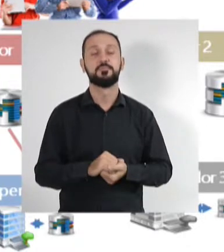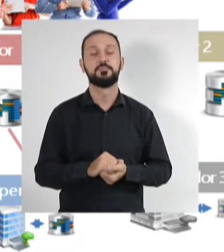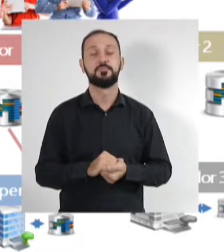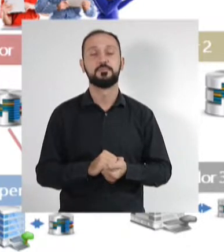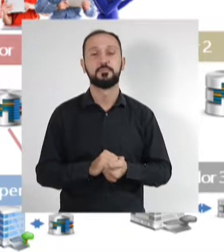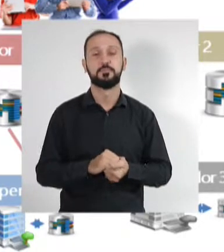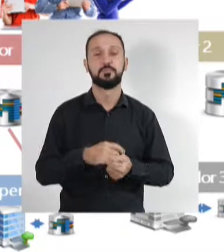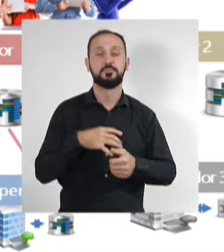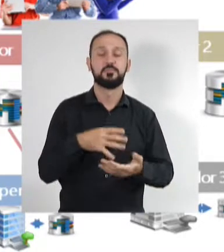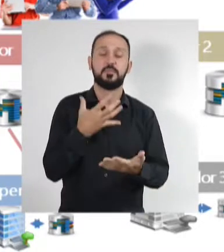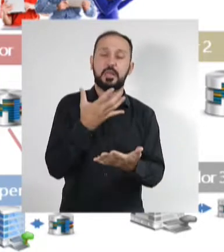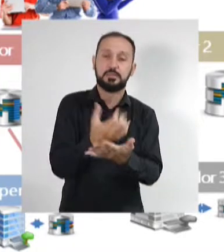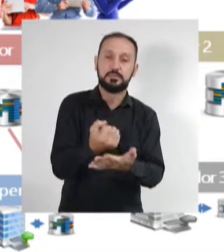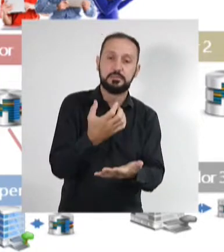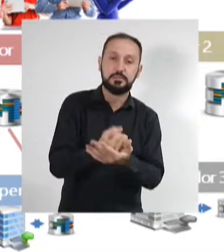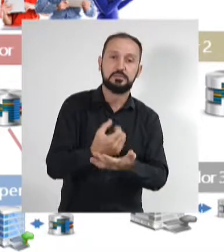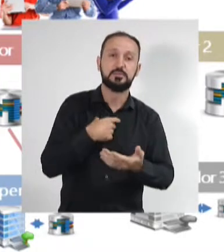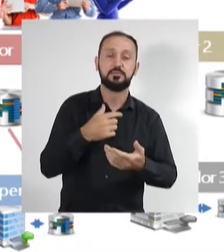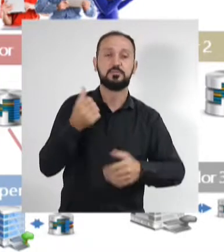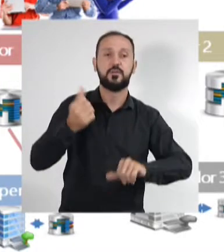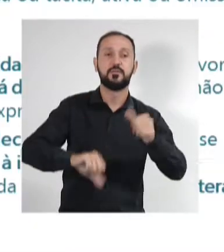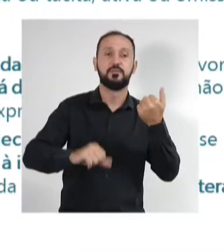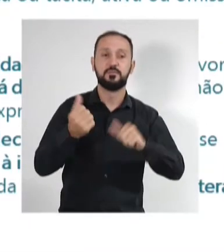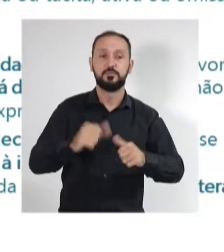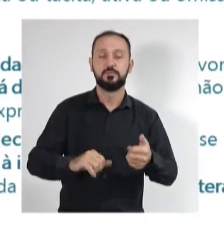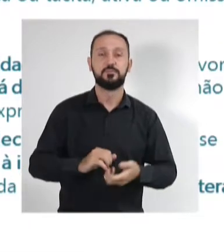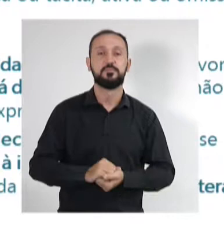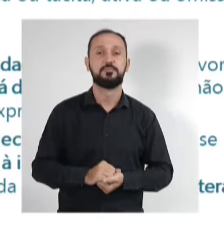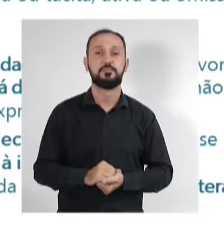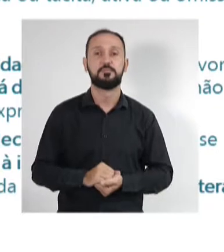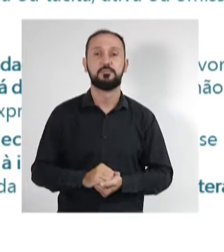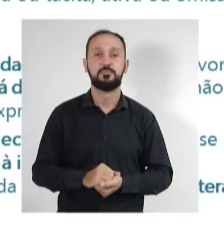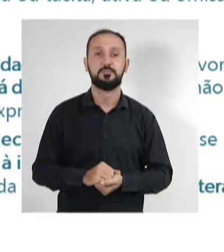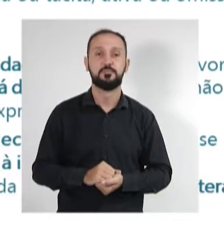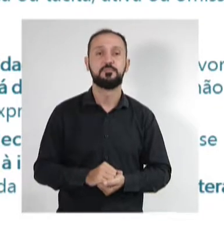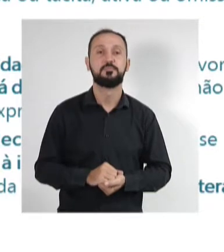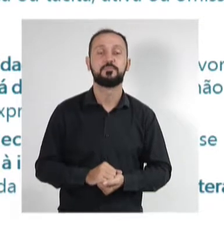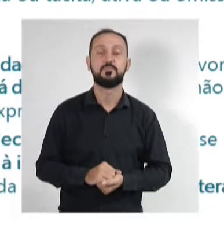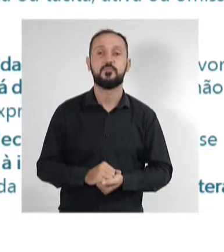exemplo, arquivamento, armazenamento, análise de score e assim por diante.